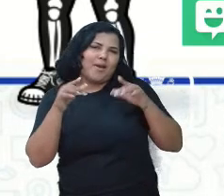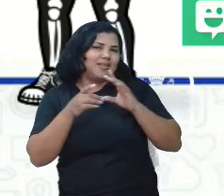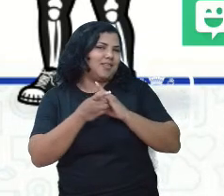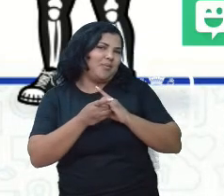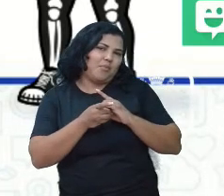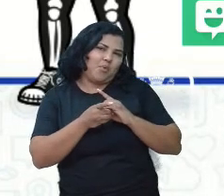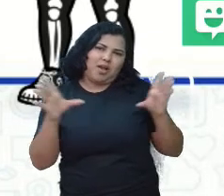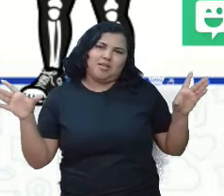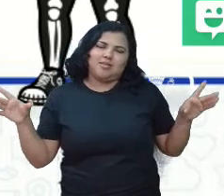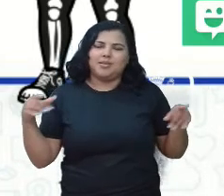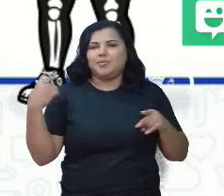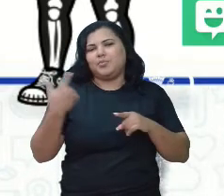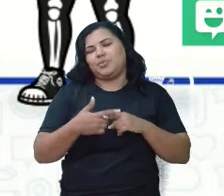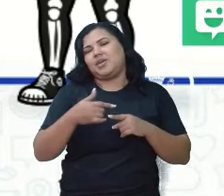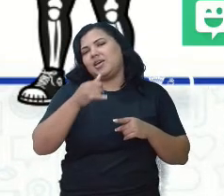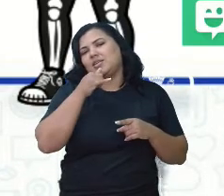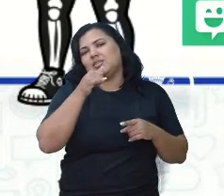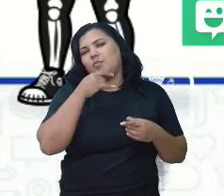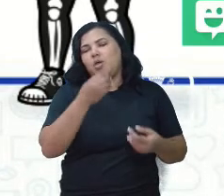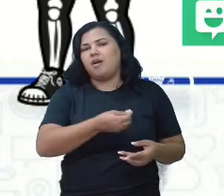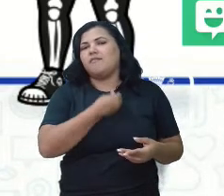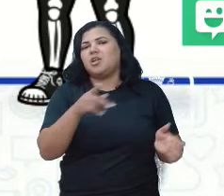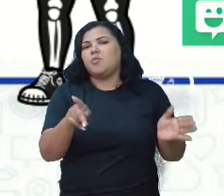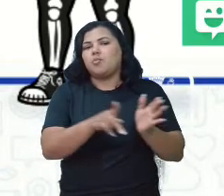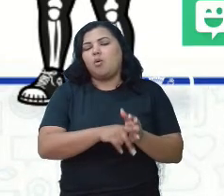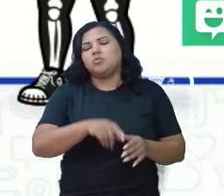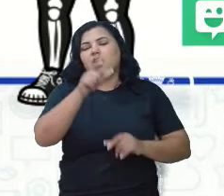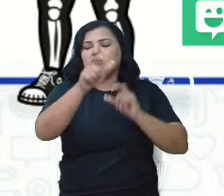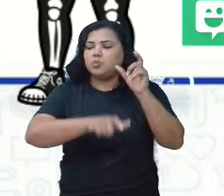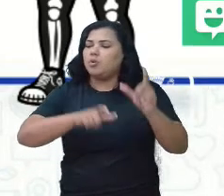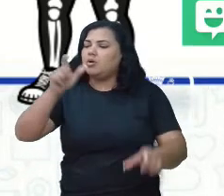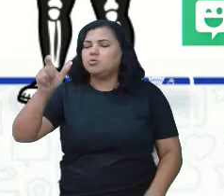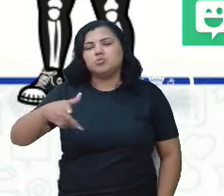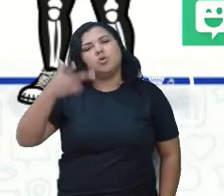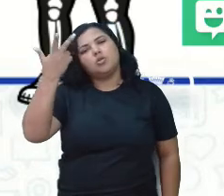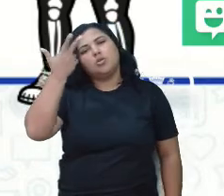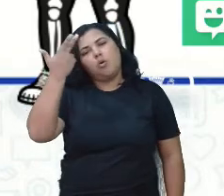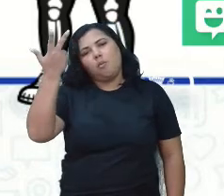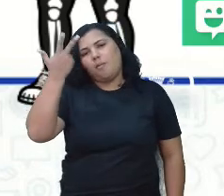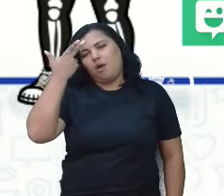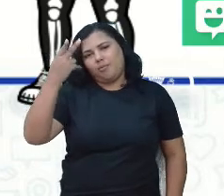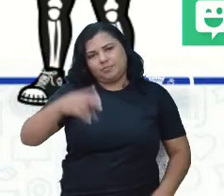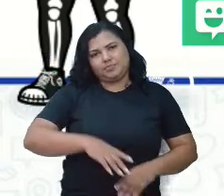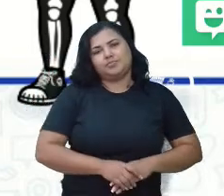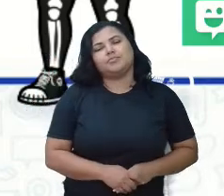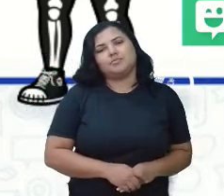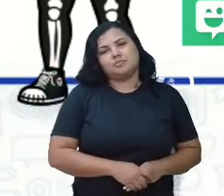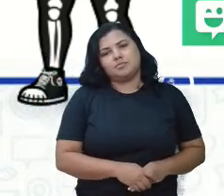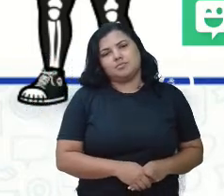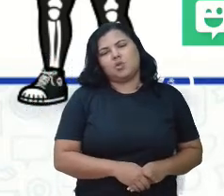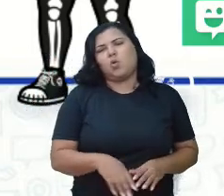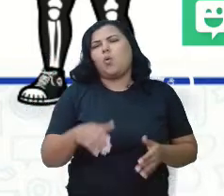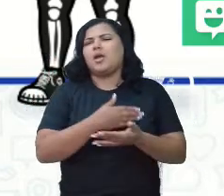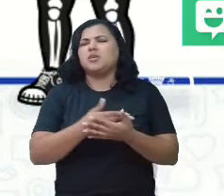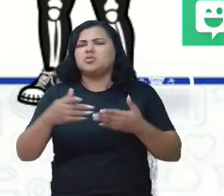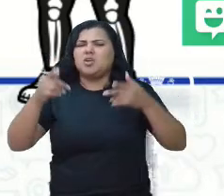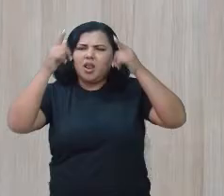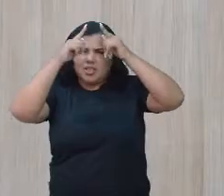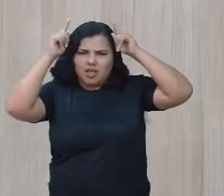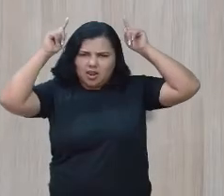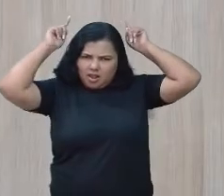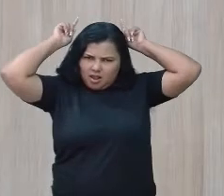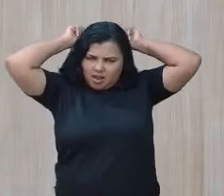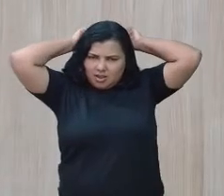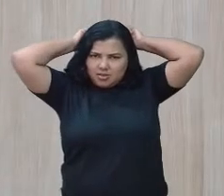ele trata da vida das pessoas comuns, né? A comédia, desde a Grécia, tá, gente? Já